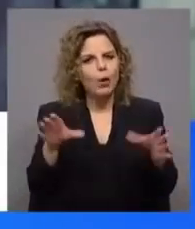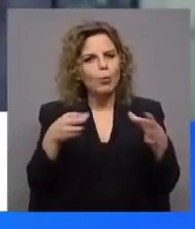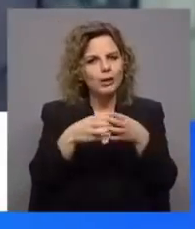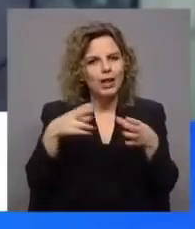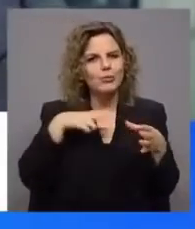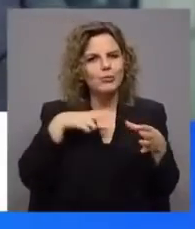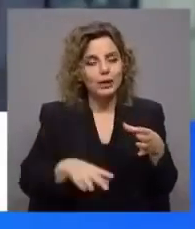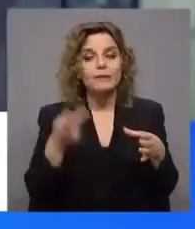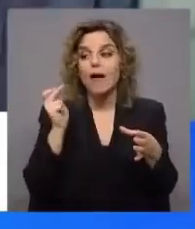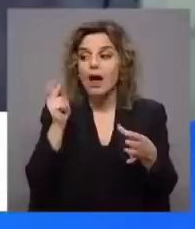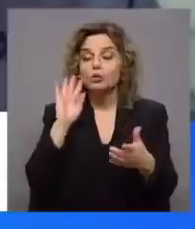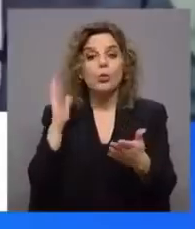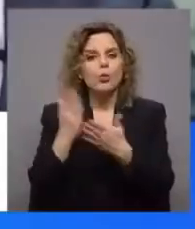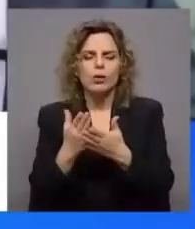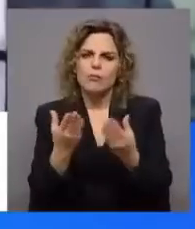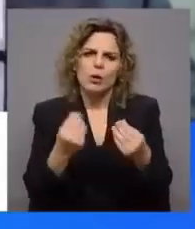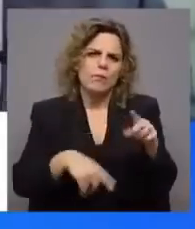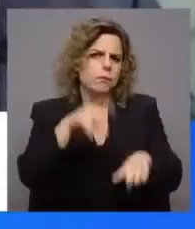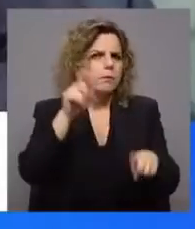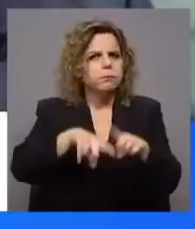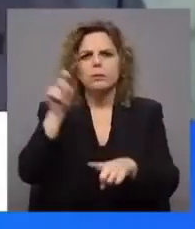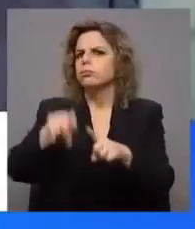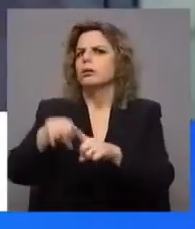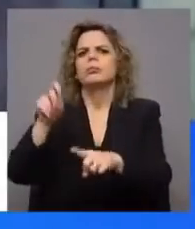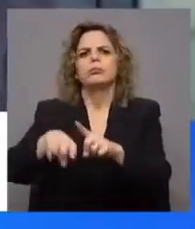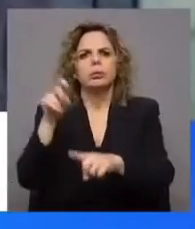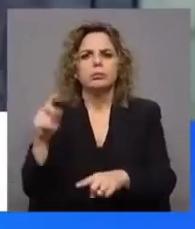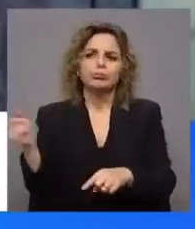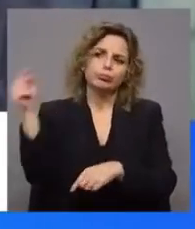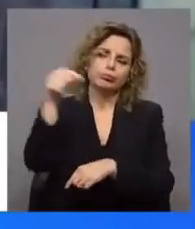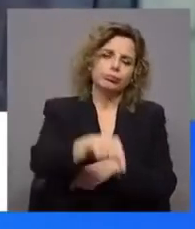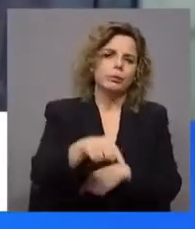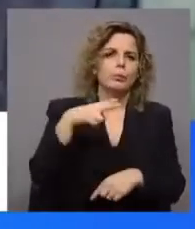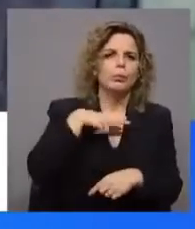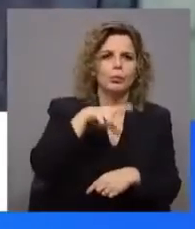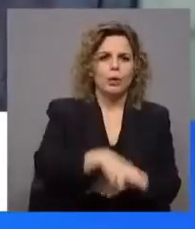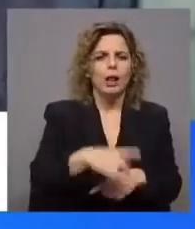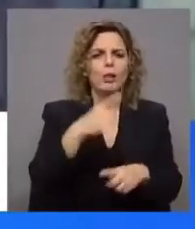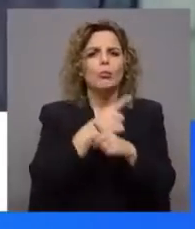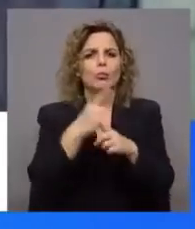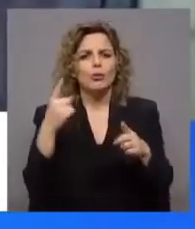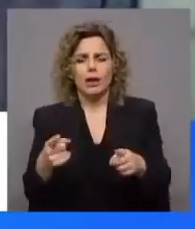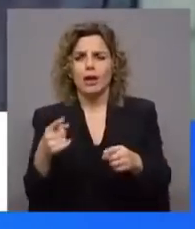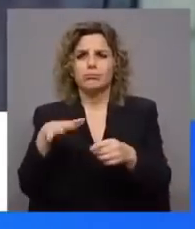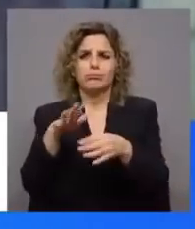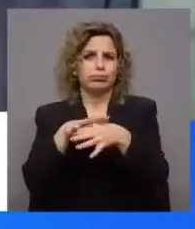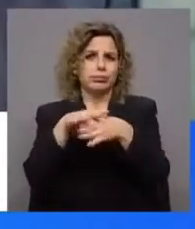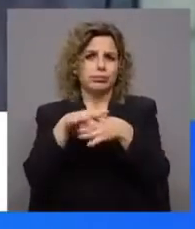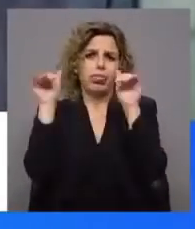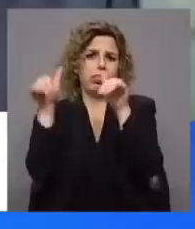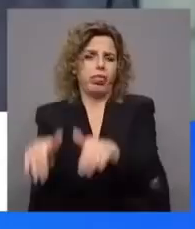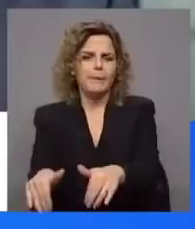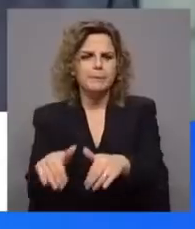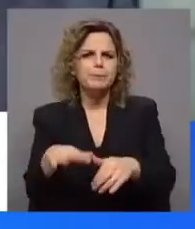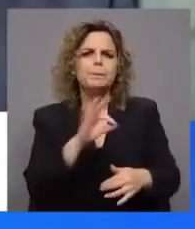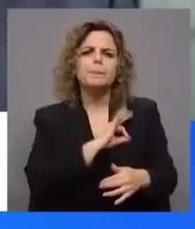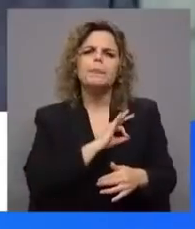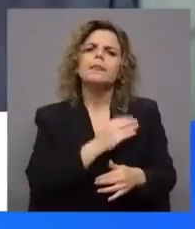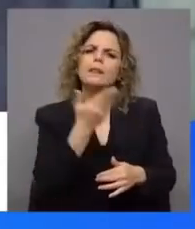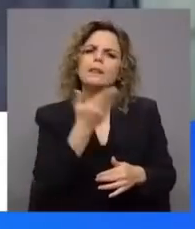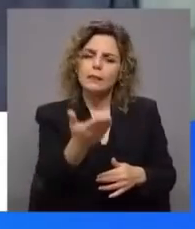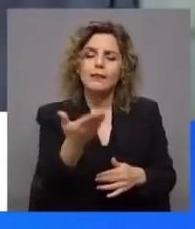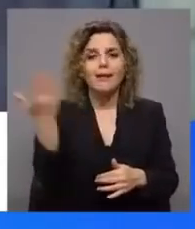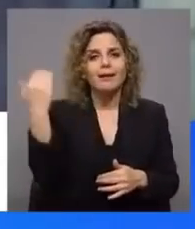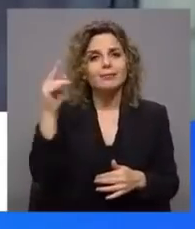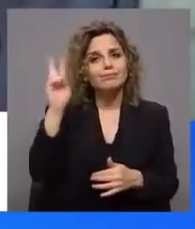e nos últimos anos muitos têm fugido do país e regressado a Portugal devido ao constante degradar da situação. O senhor apoiou a